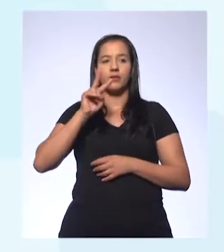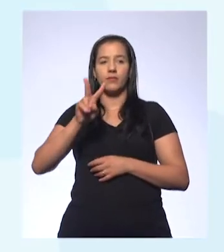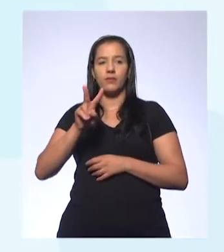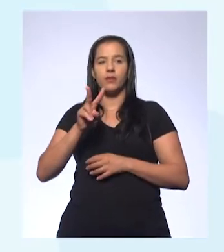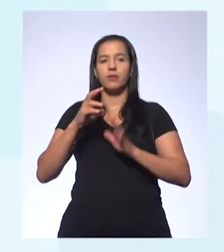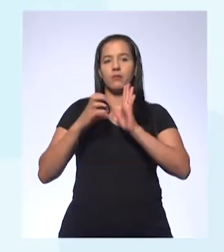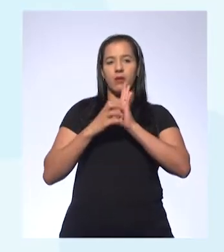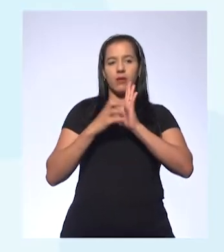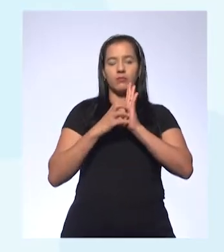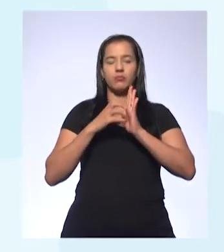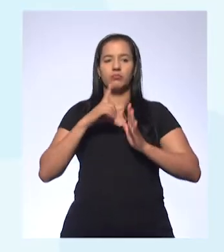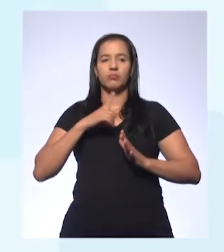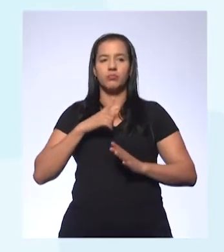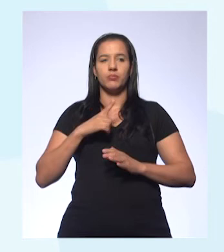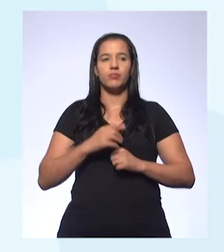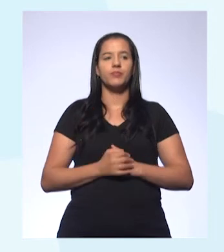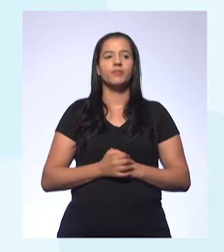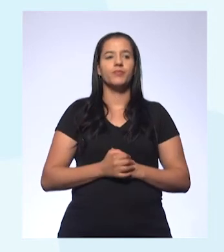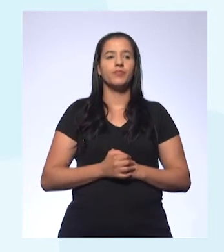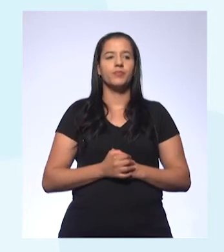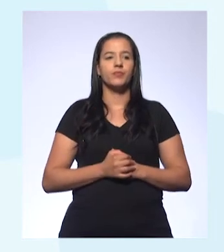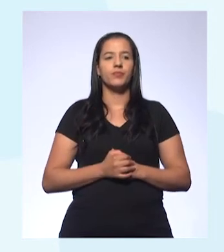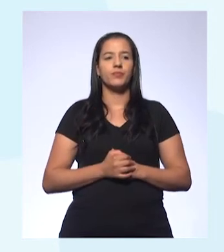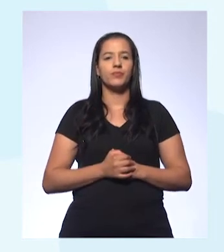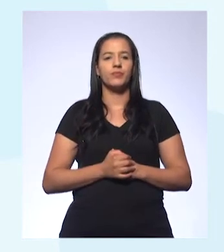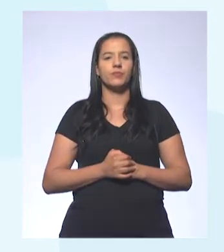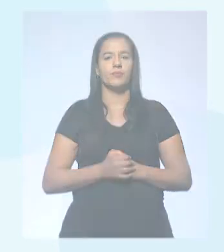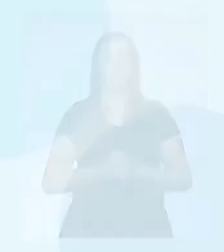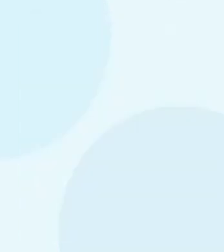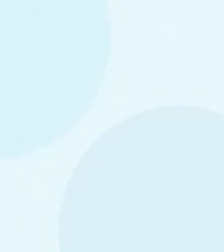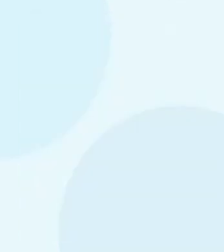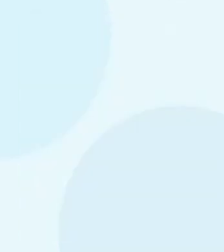AIDS? Comenta no chat aí, 1 minutinho.